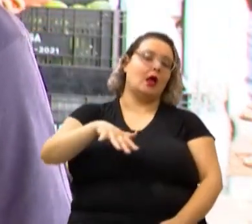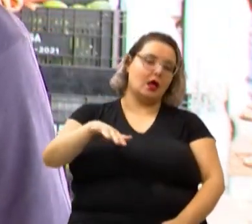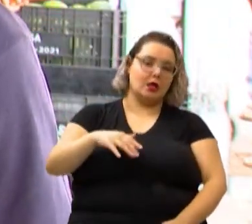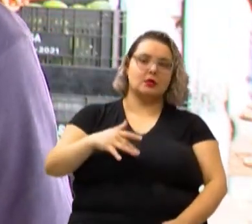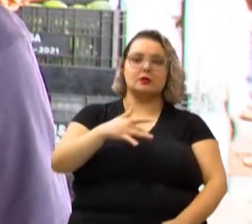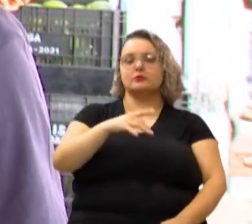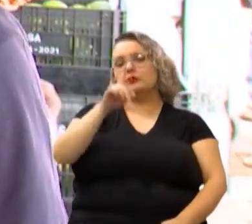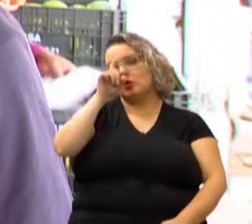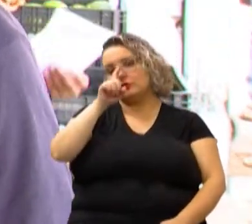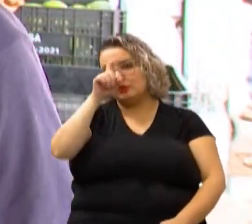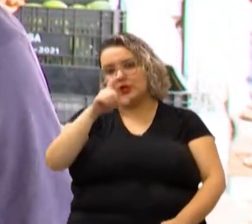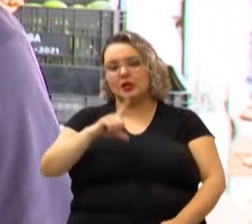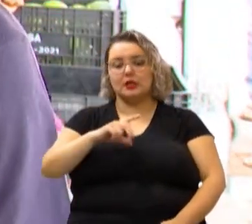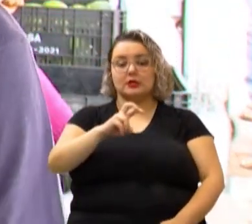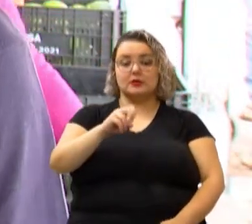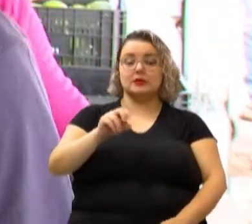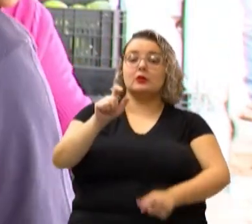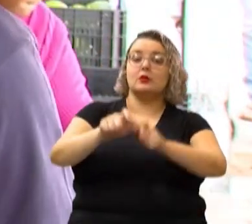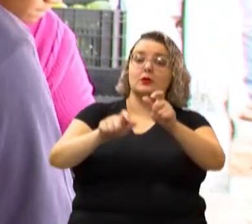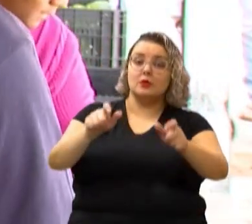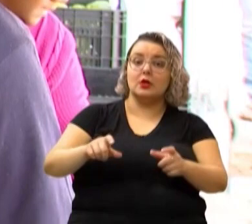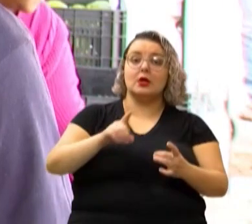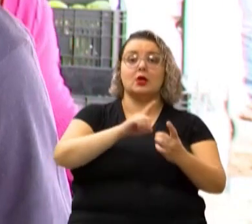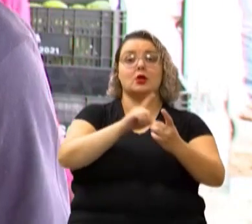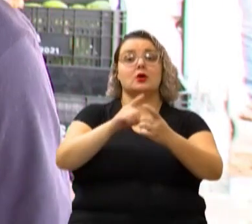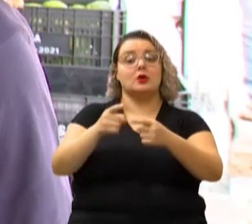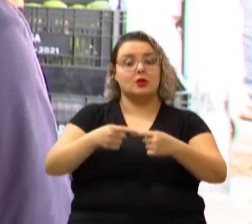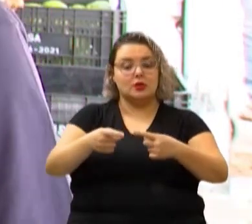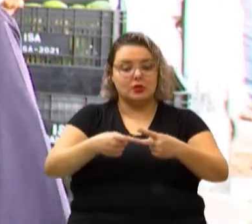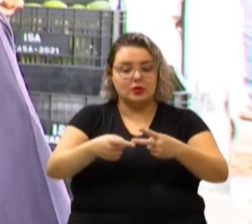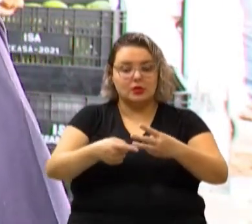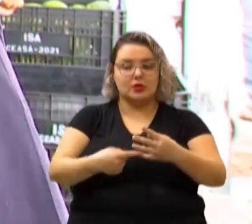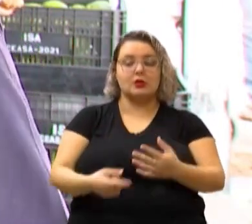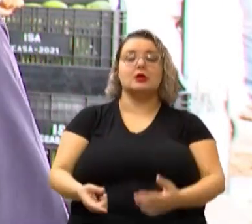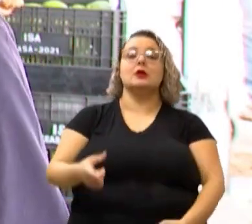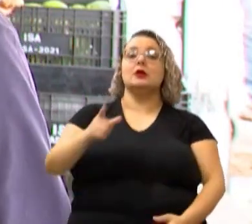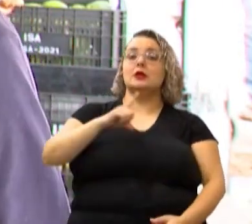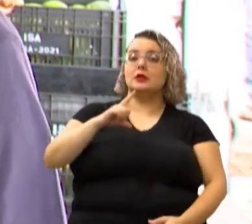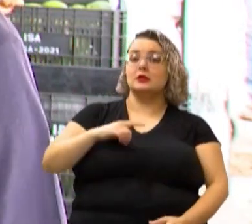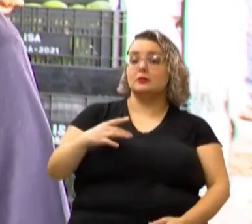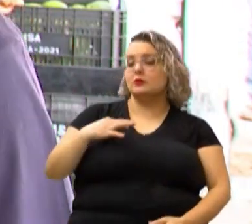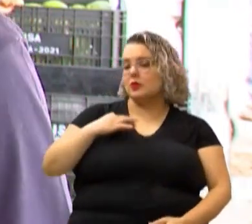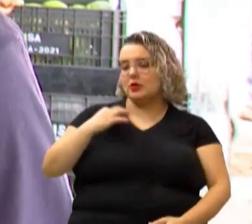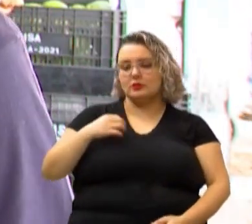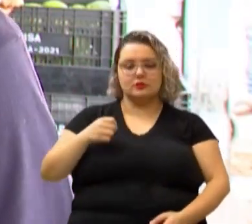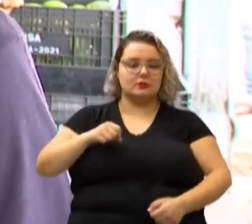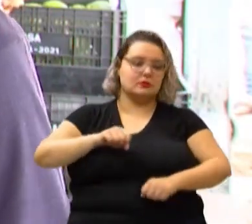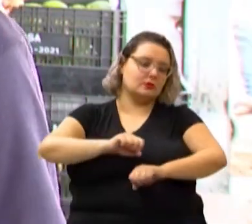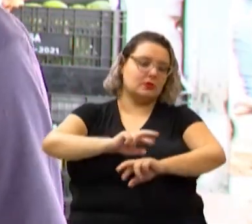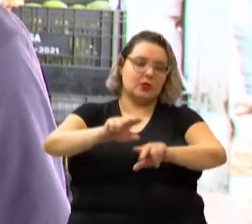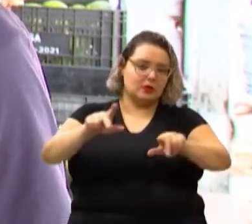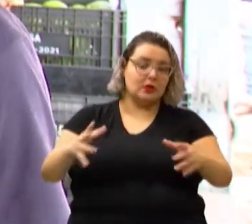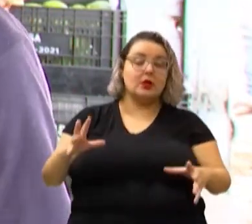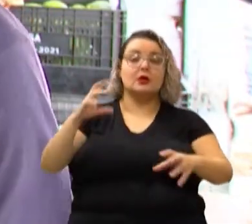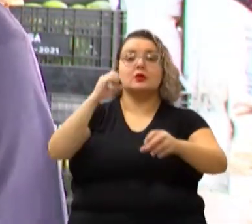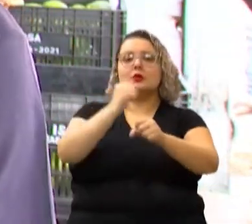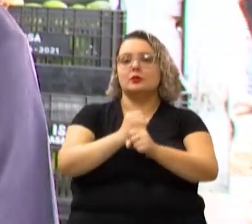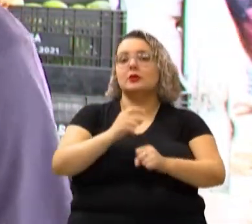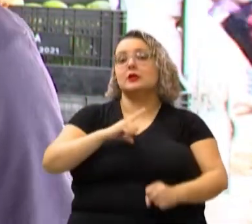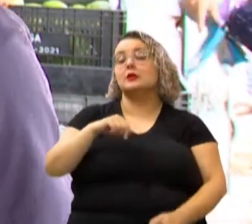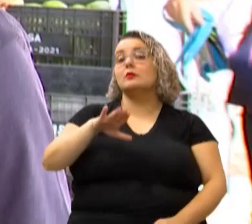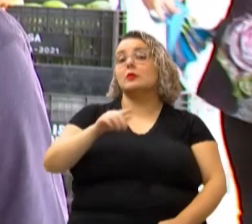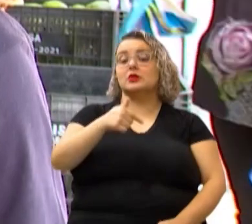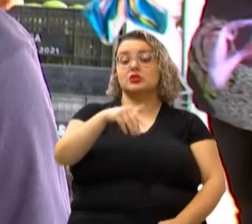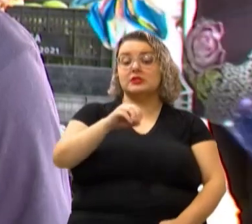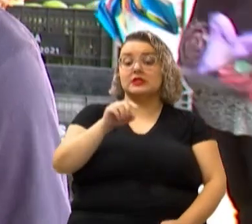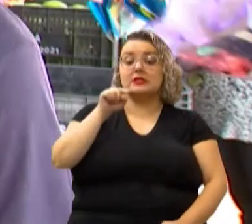encaminhados da rede hospitalar. Então, nós temos também uma média de 50 pessoas atendidas semanalmente. Temos as doações esporádicas. Então,